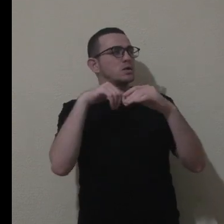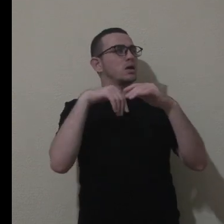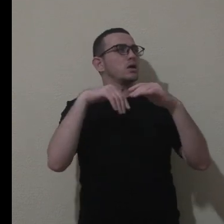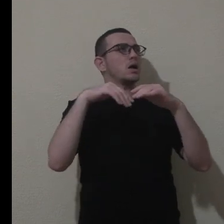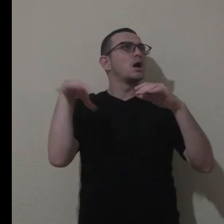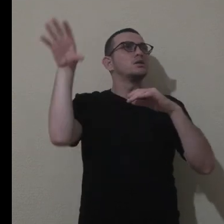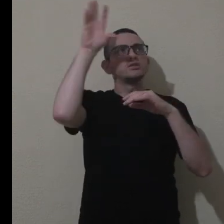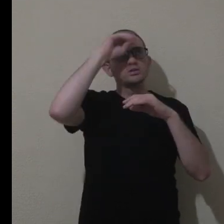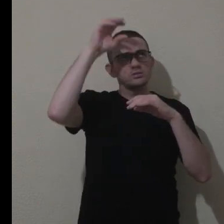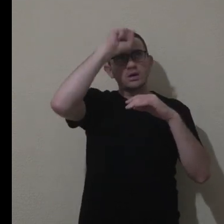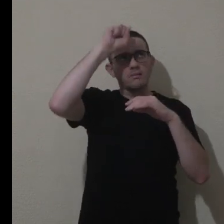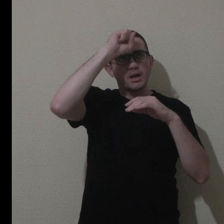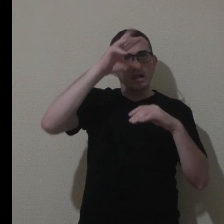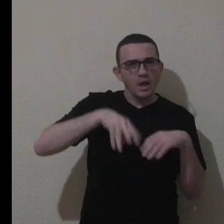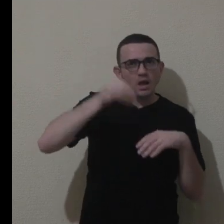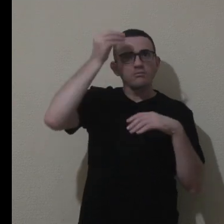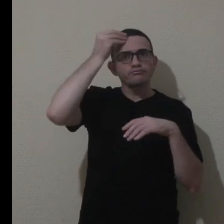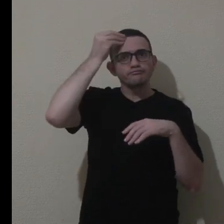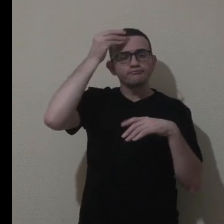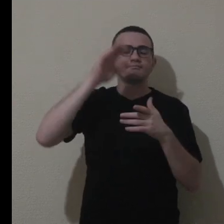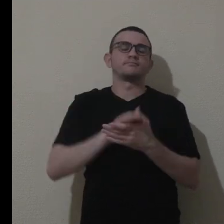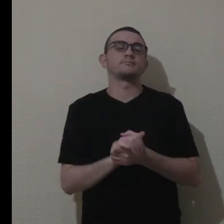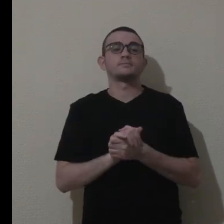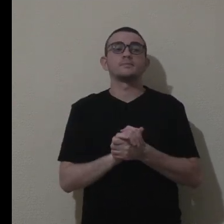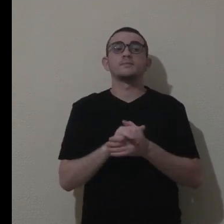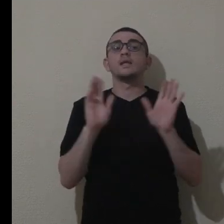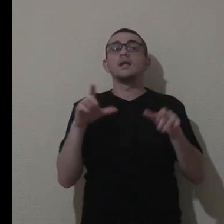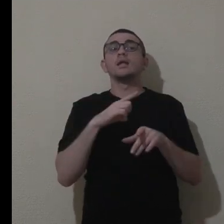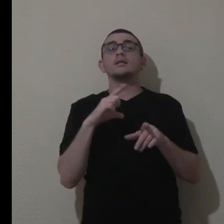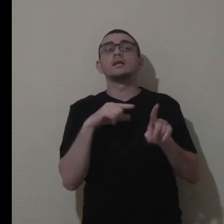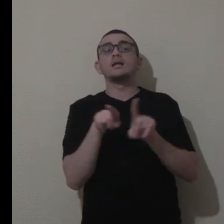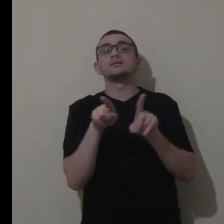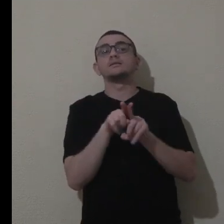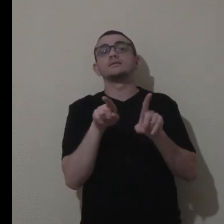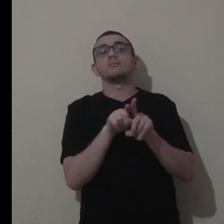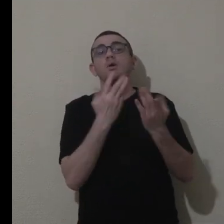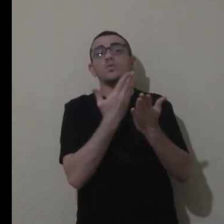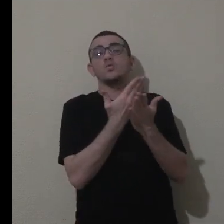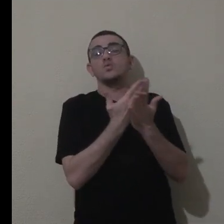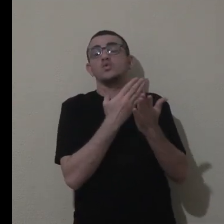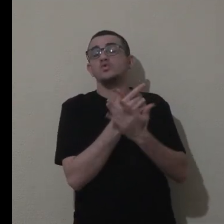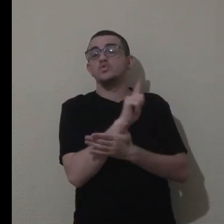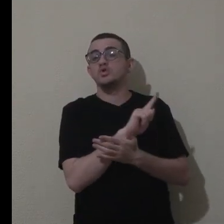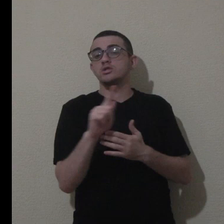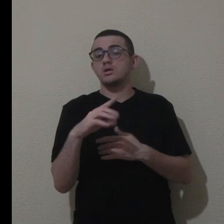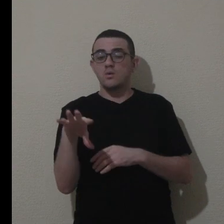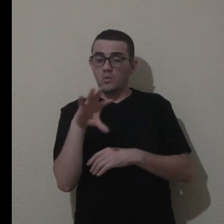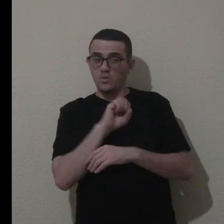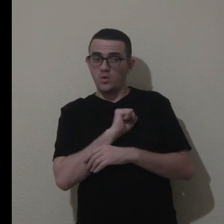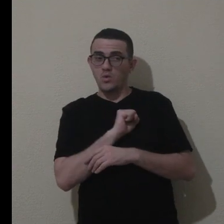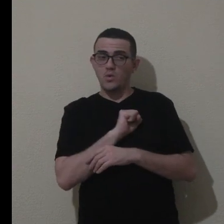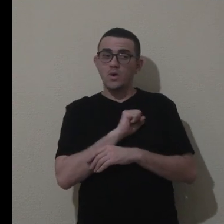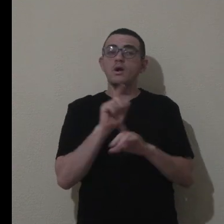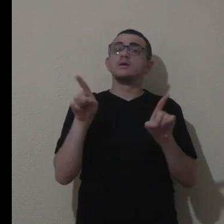de adquirir os conhecimentos e habilidades. E tem uma linha de gestão que eu particularmente gosto,